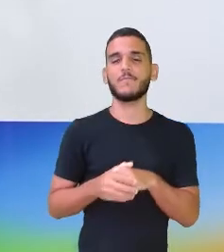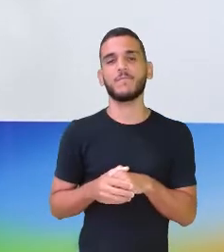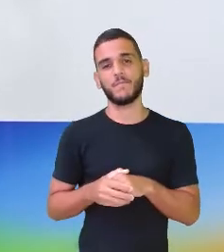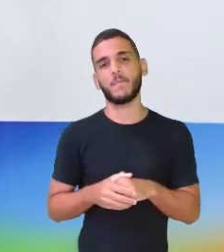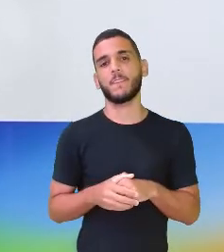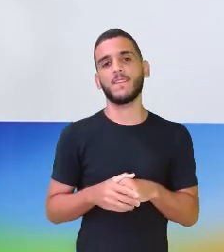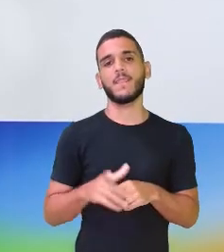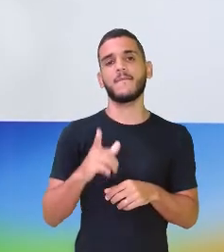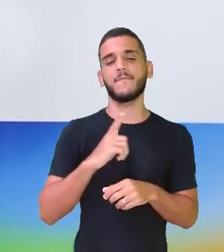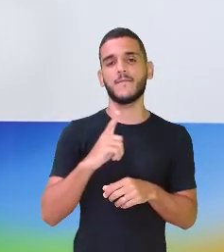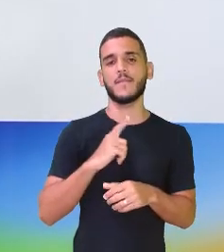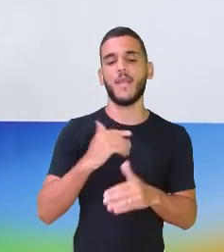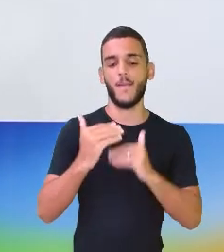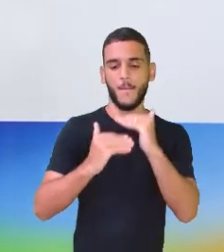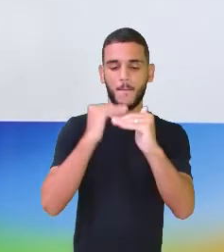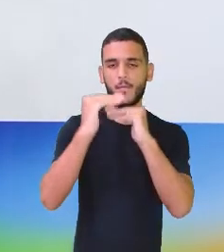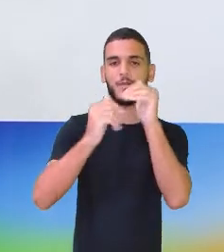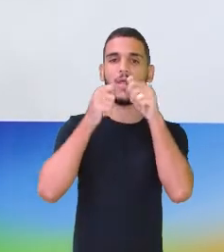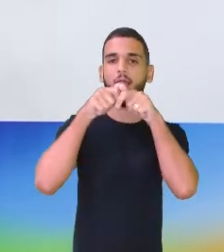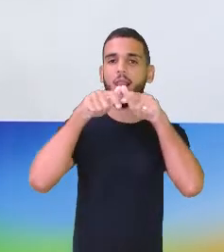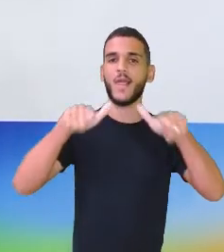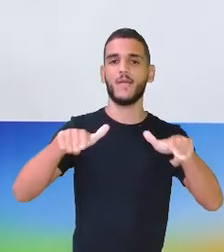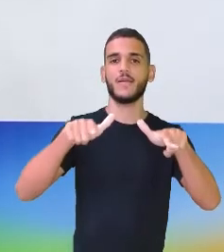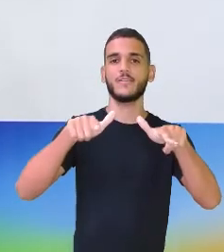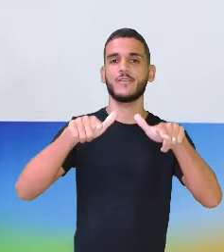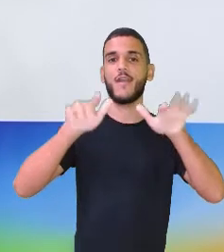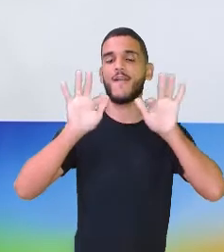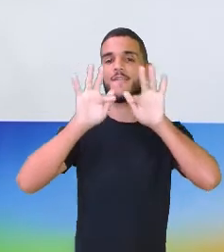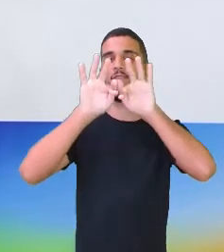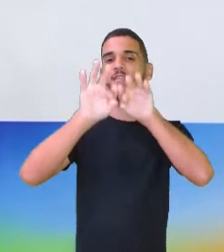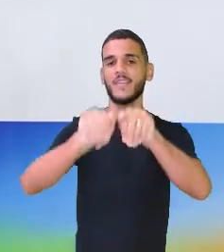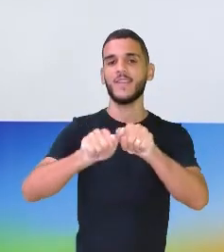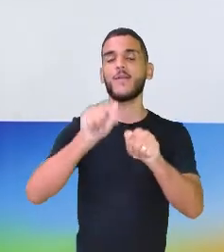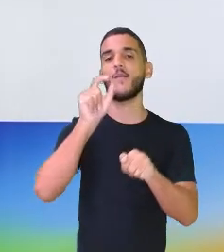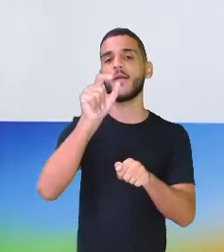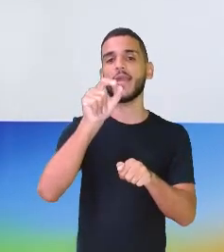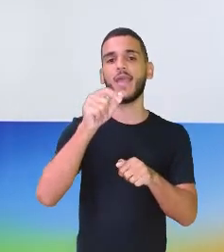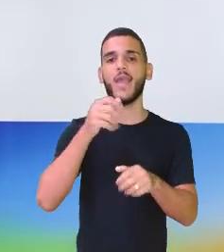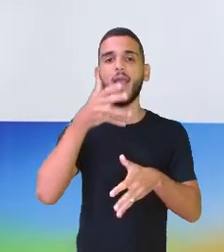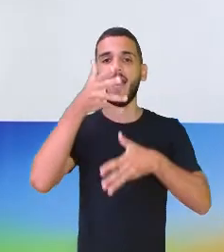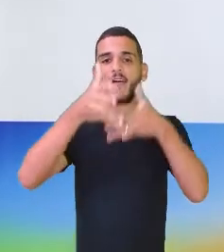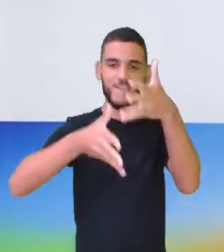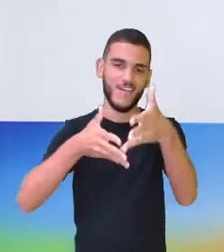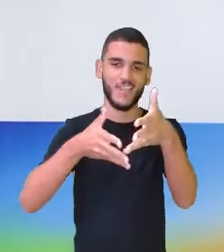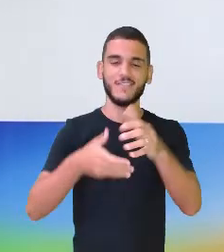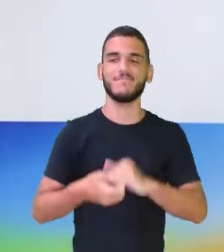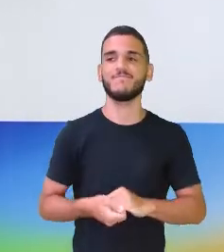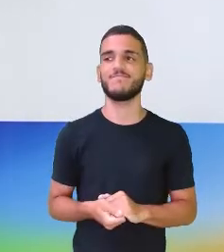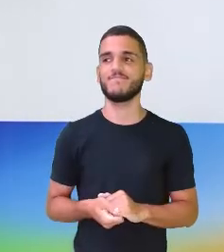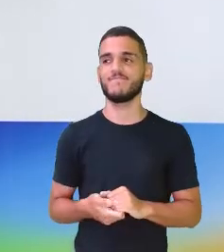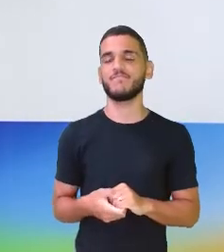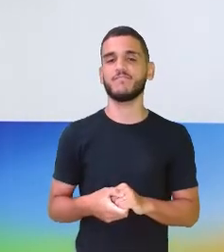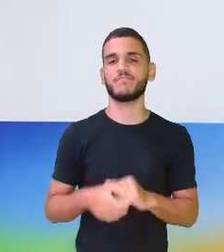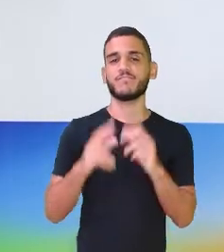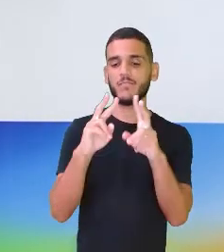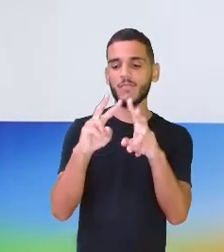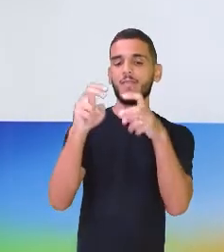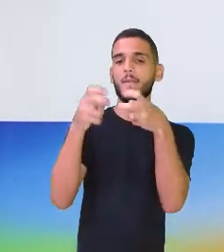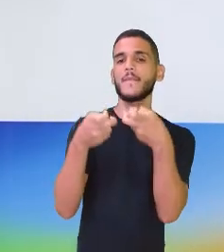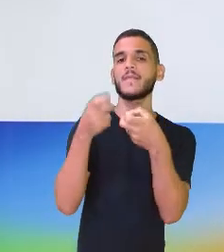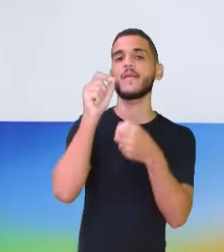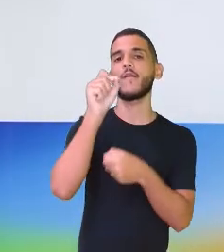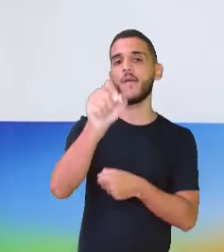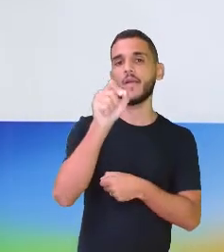elemento do processo de linguagem para que se culmine na fala. Então, percebam que todos esses aspectos, eles estão